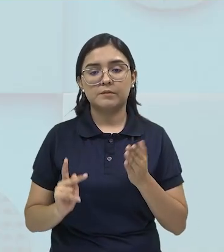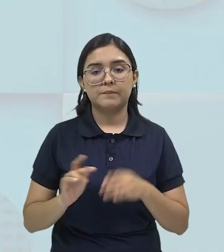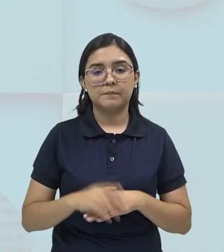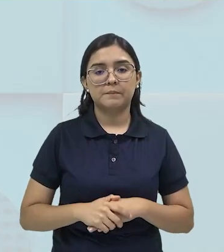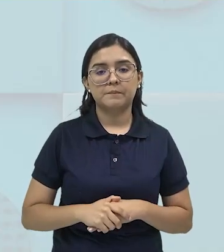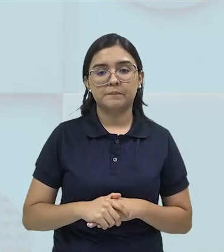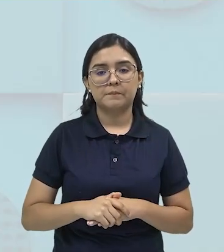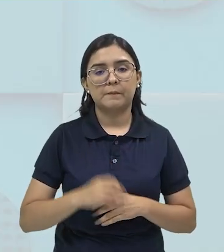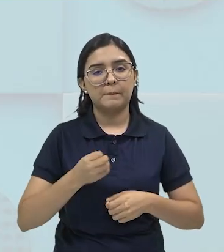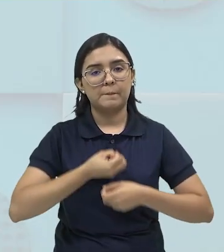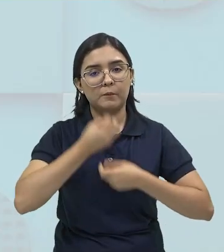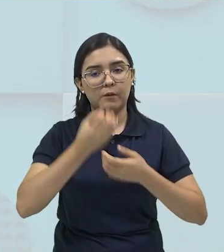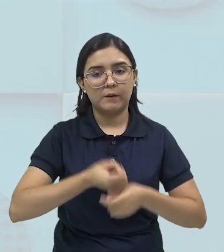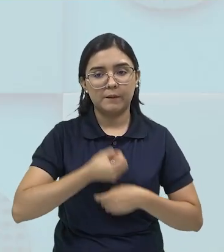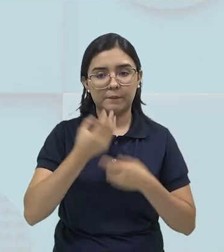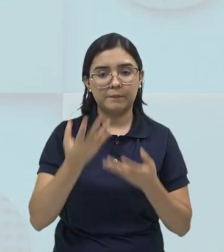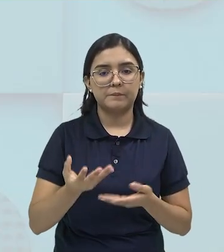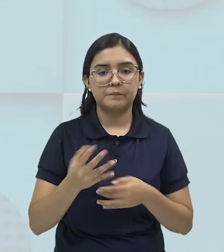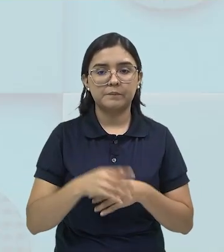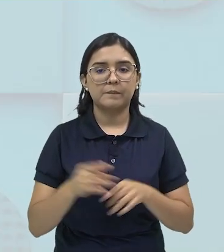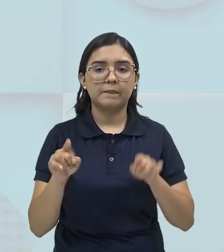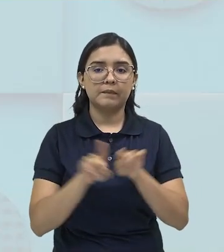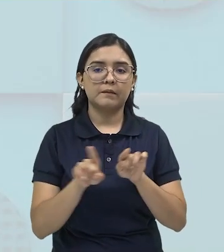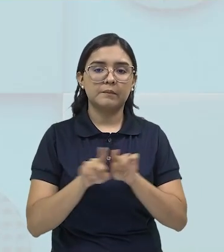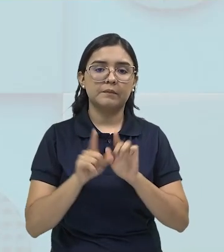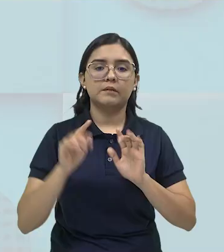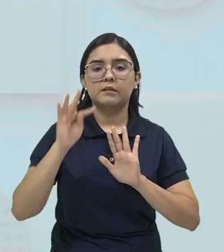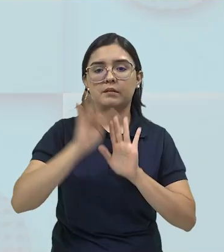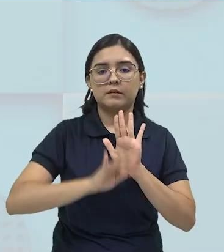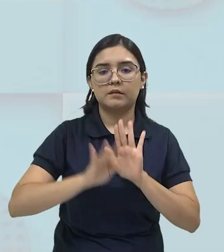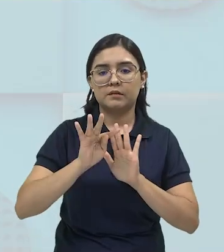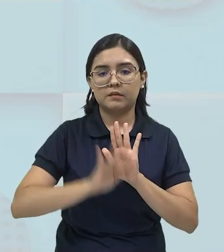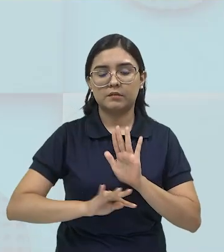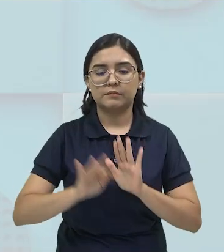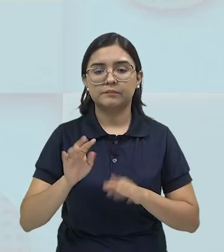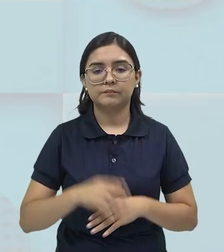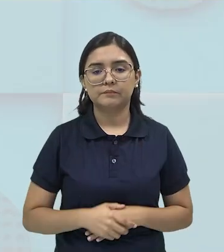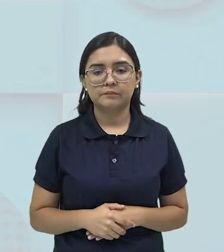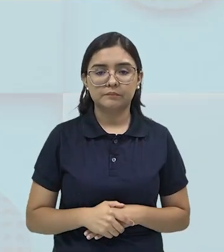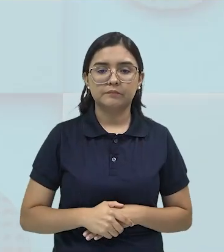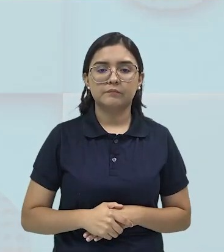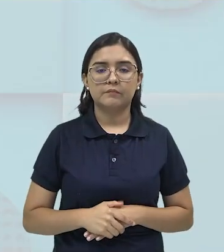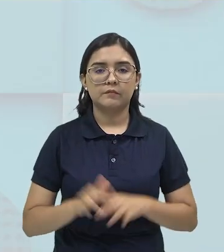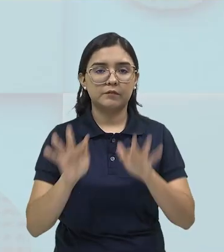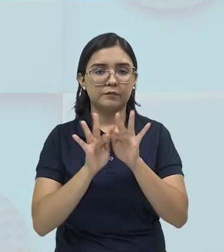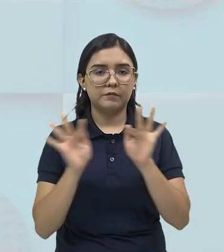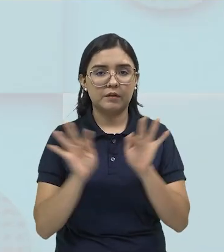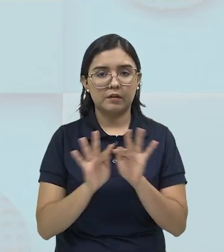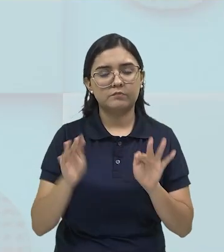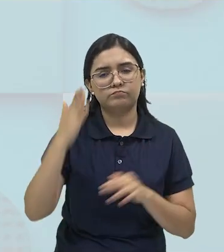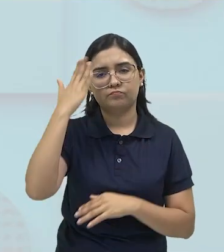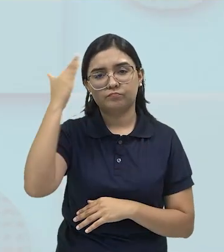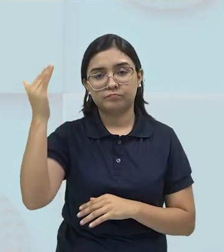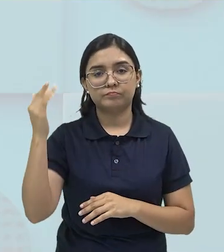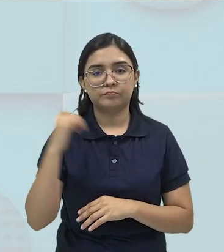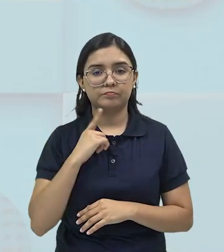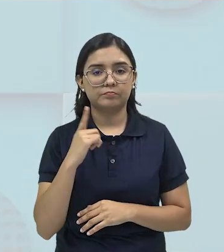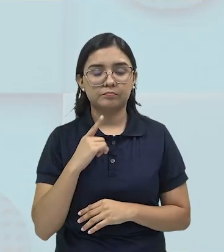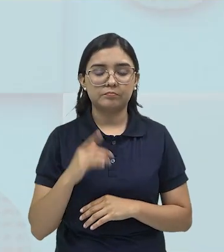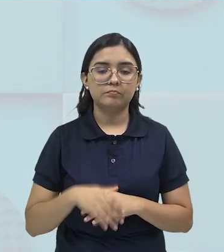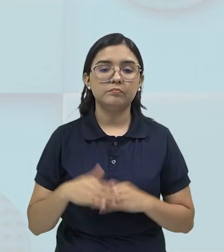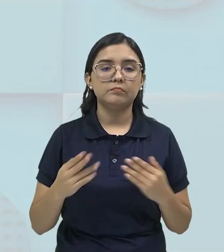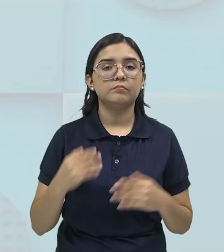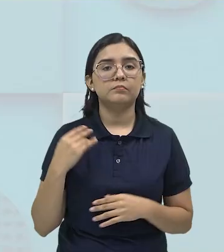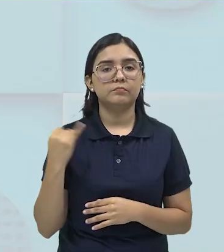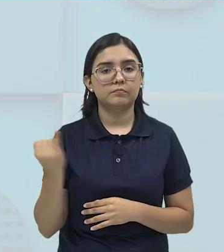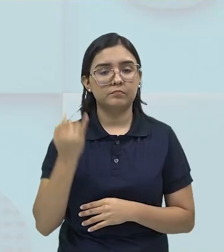Os poemas e textos, frases, ditados populares, né? Estarão presentes. Importante